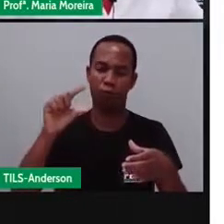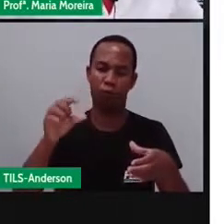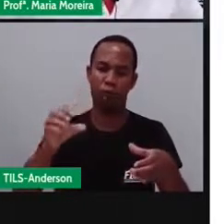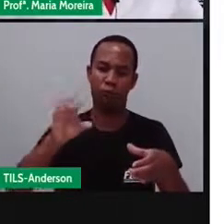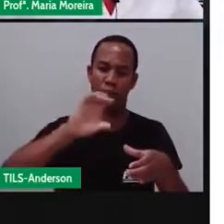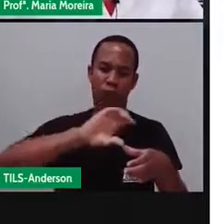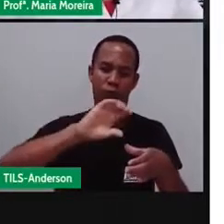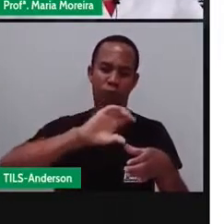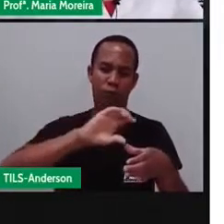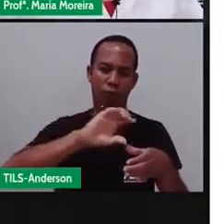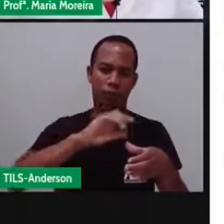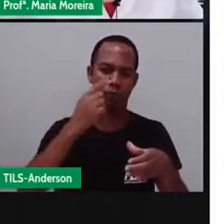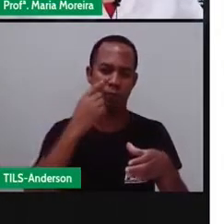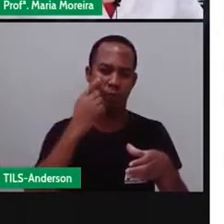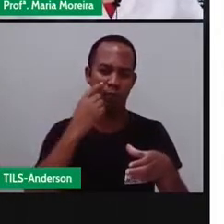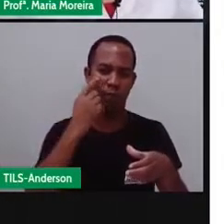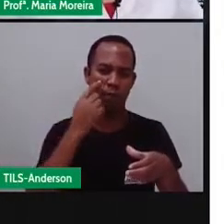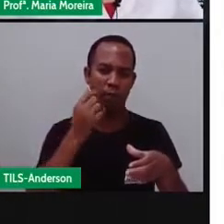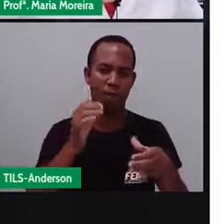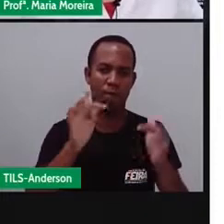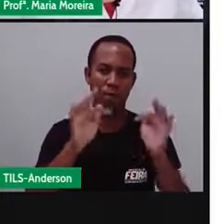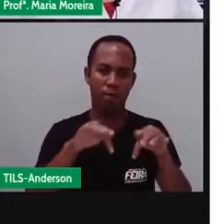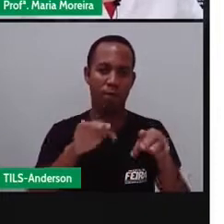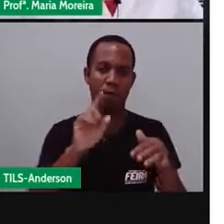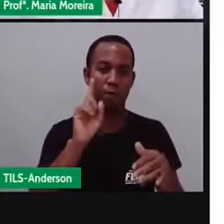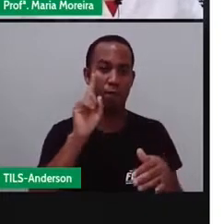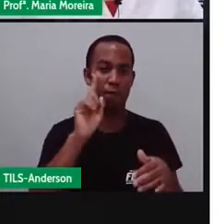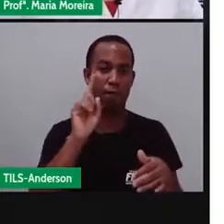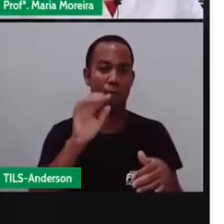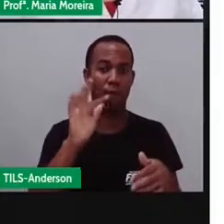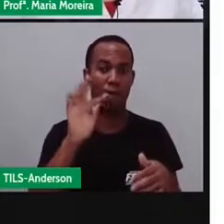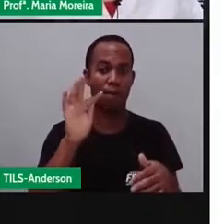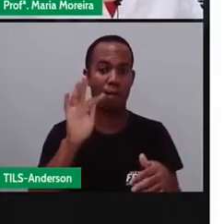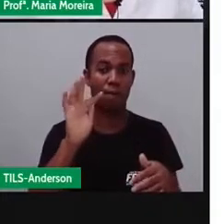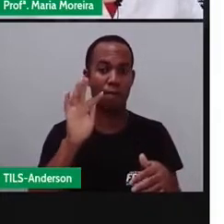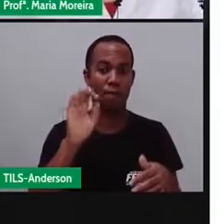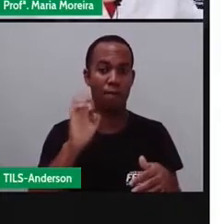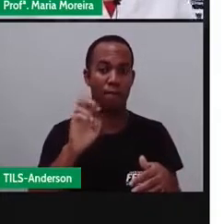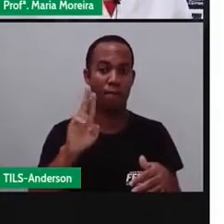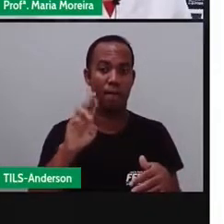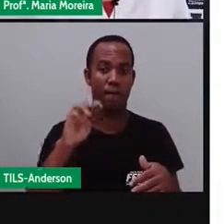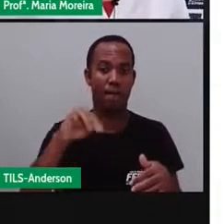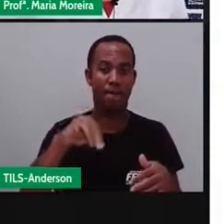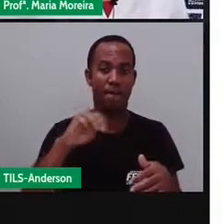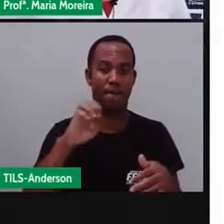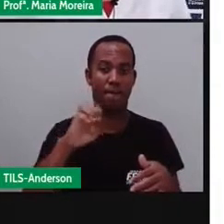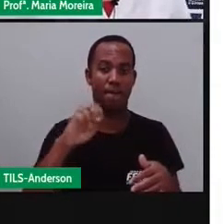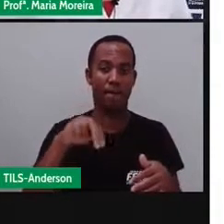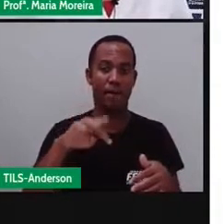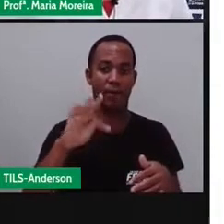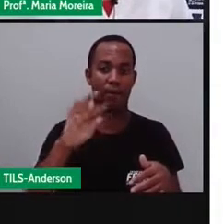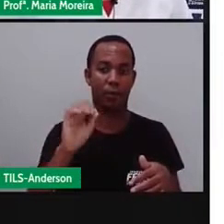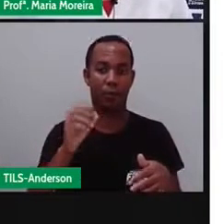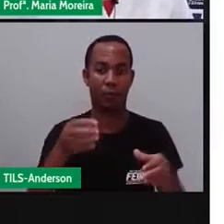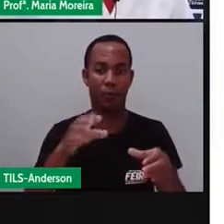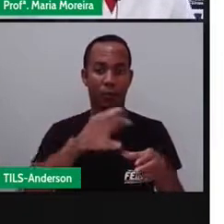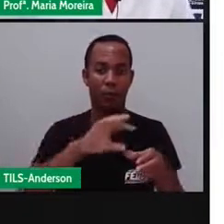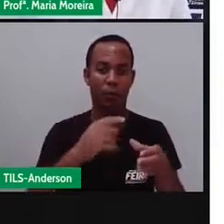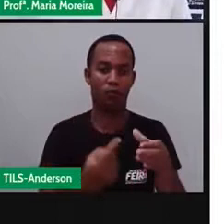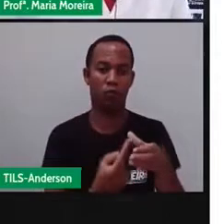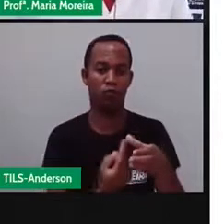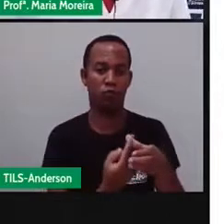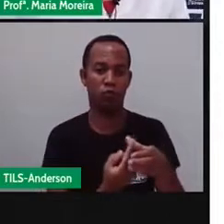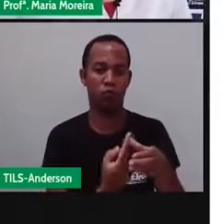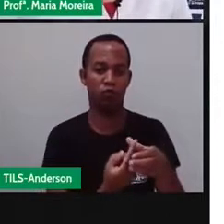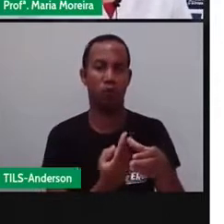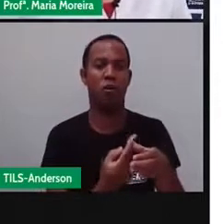Misture e despeje a massa em uma forma redonda com furo central, né? Aí tem o tamanho que é 24 de diâmetro. A